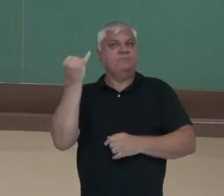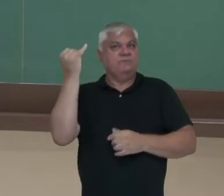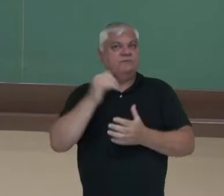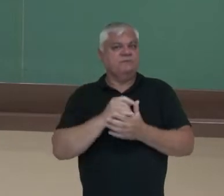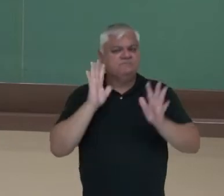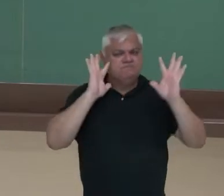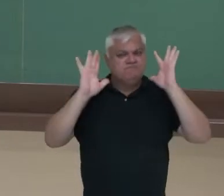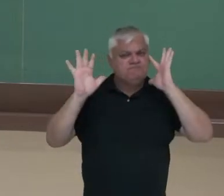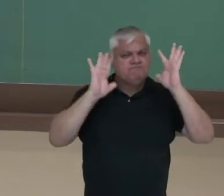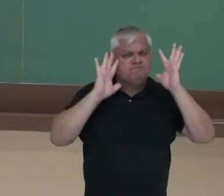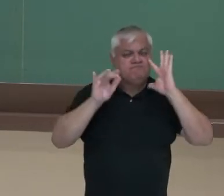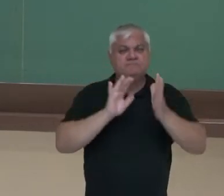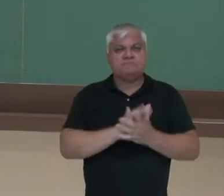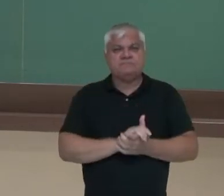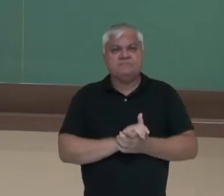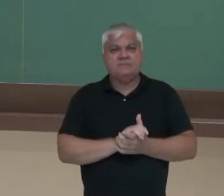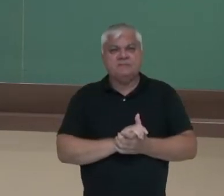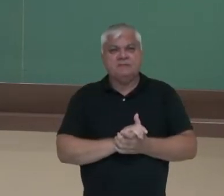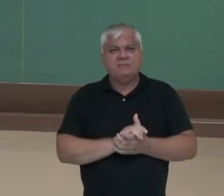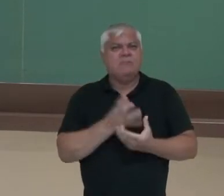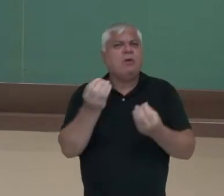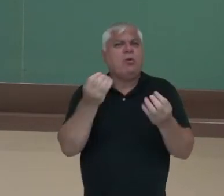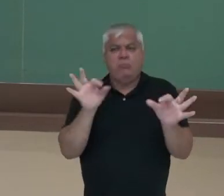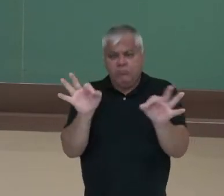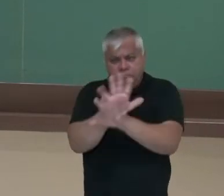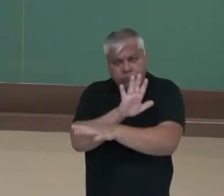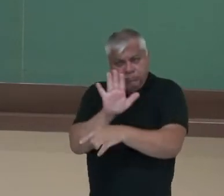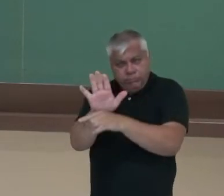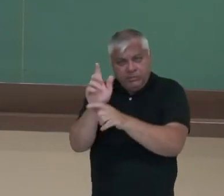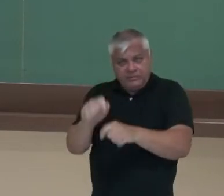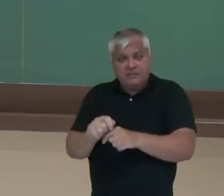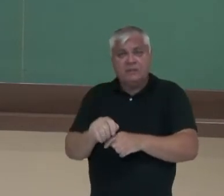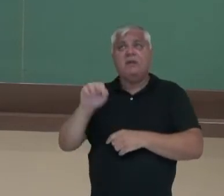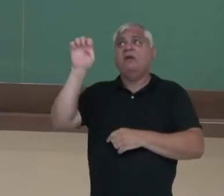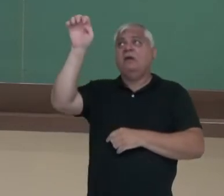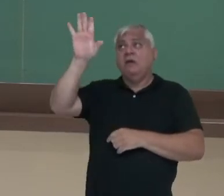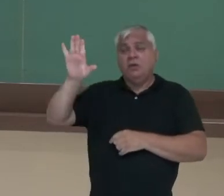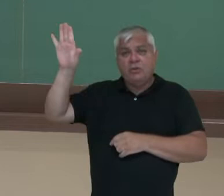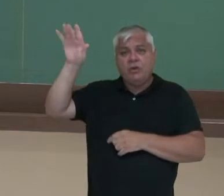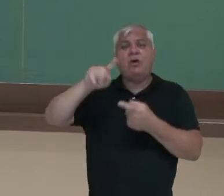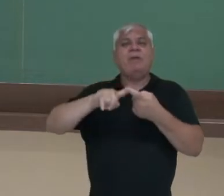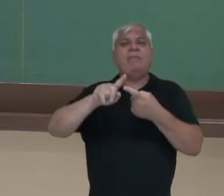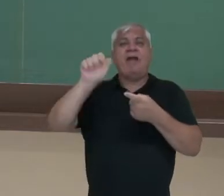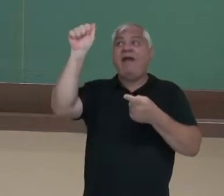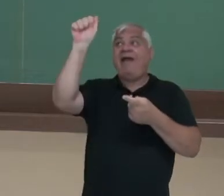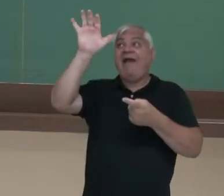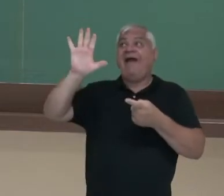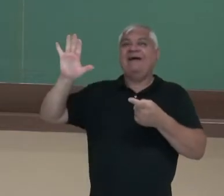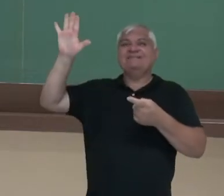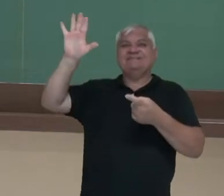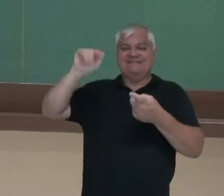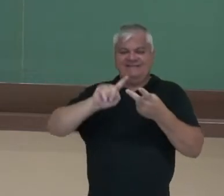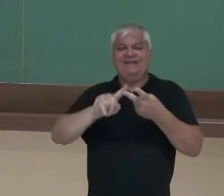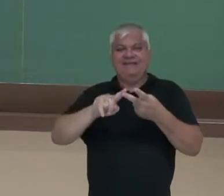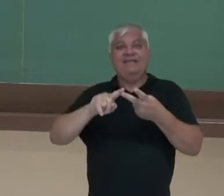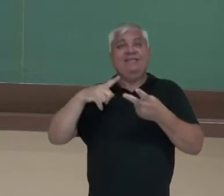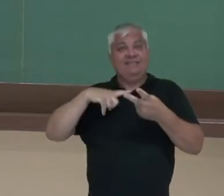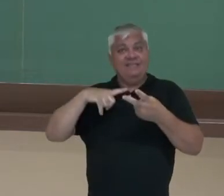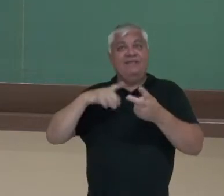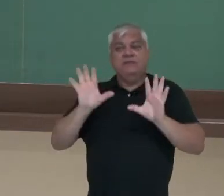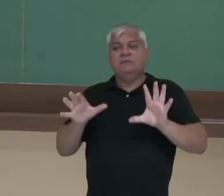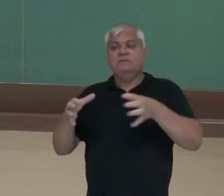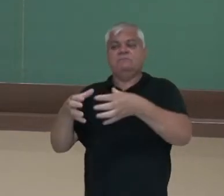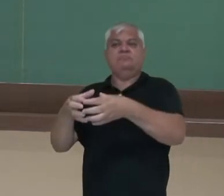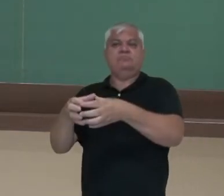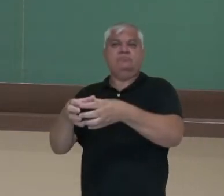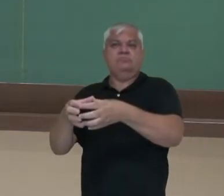professor, mas tem alguma solução? Ih, várias. Europa, Ásia, fala em sistema de confinamento, só que daí entra em